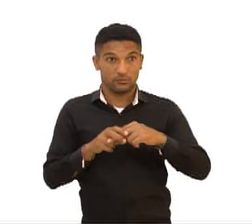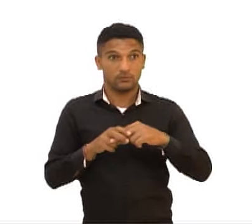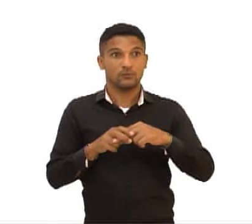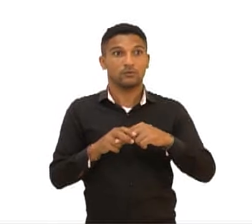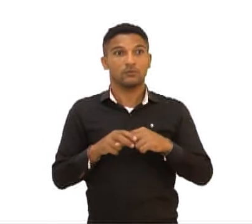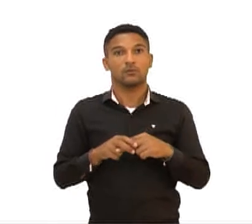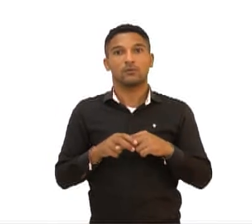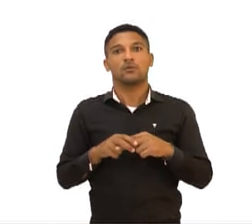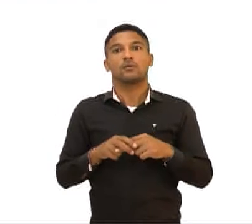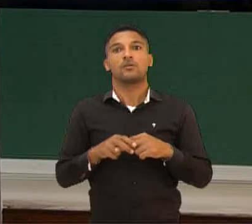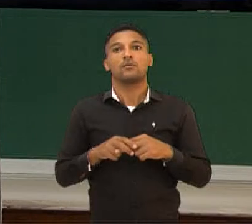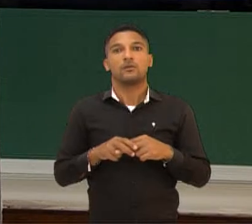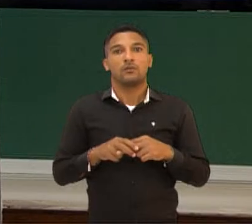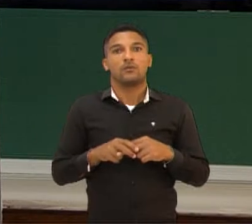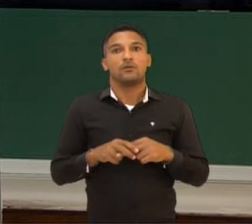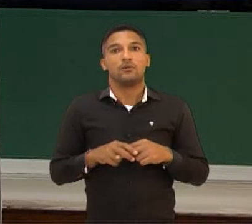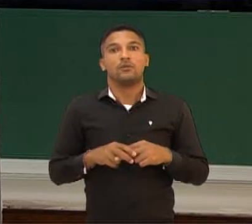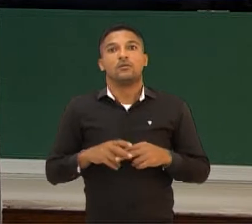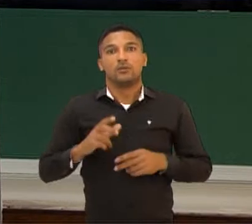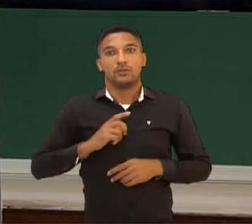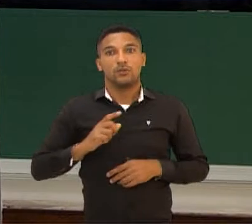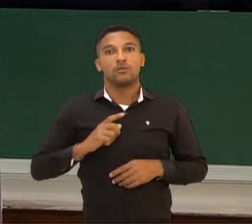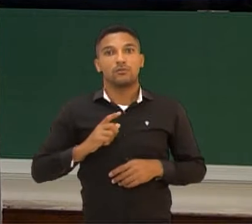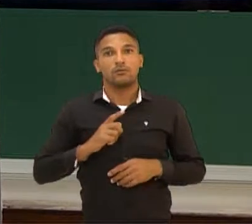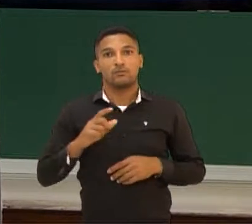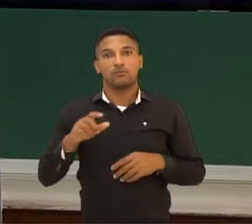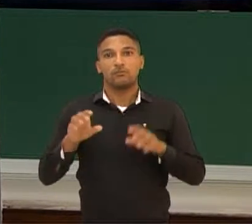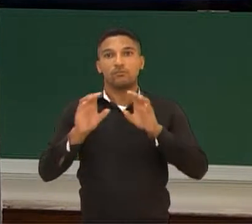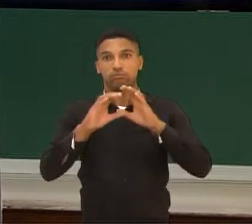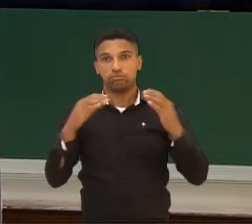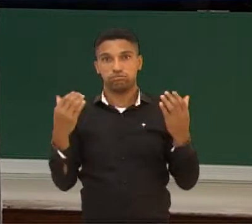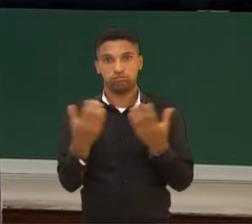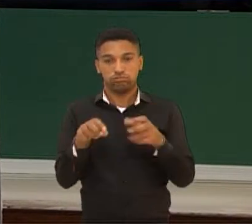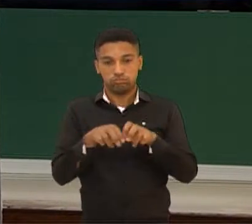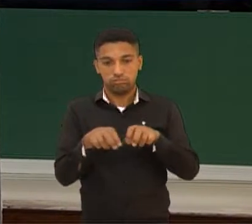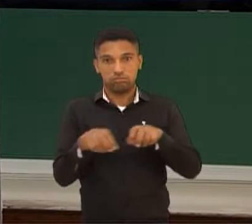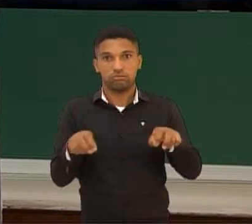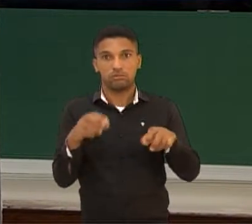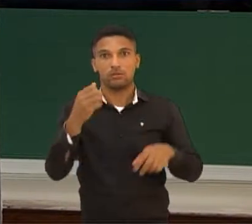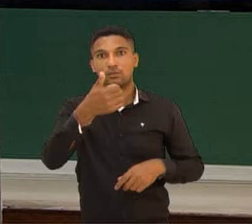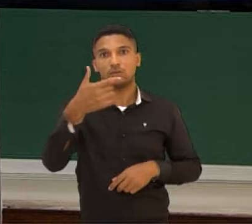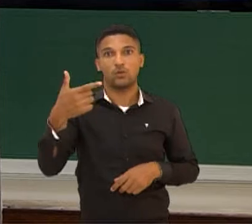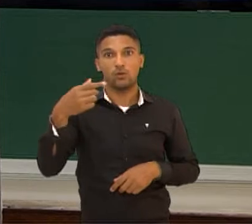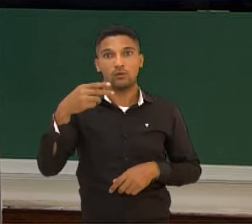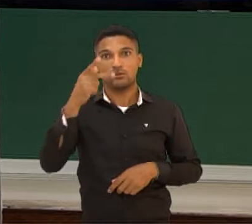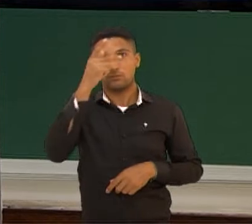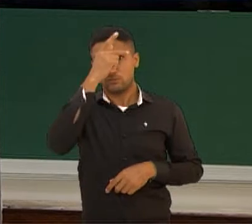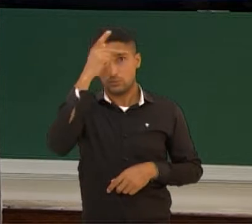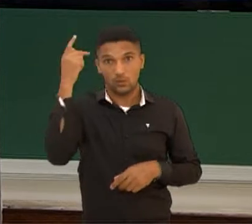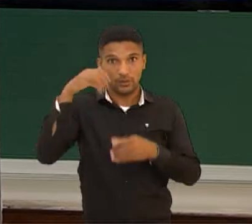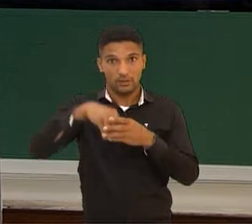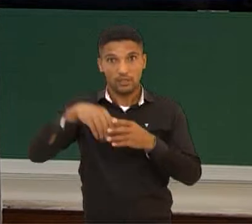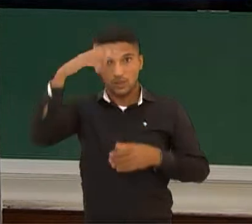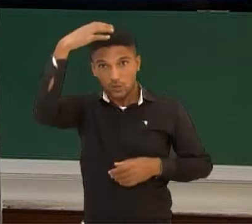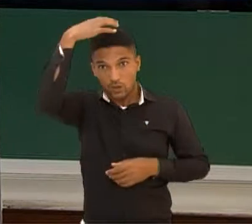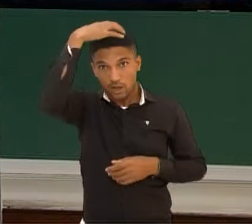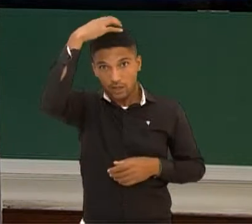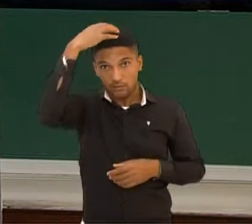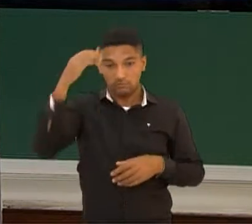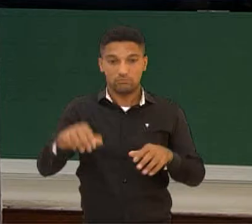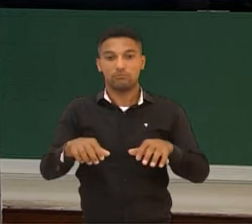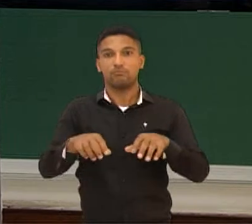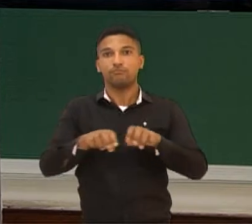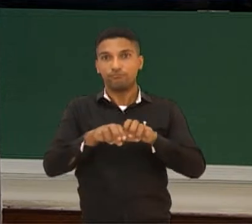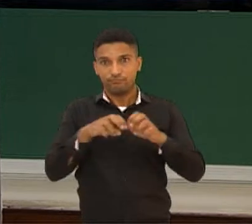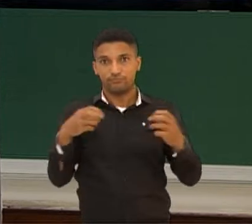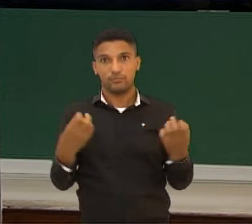tinha um conselho de 12 pessoas responsáveis por várias questões dentro do reino. E uma das coisas interessantes